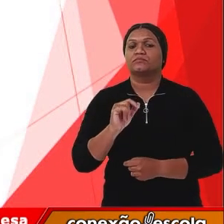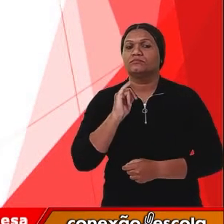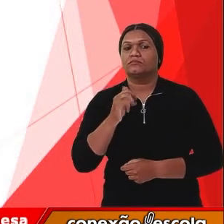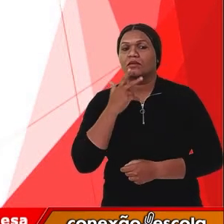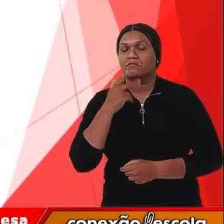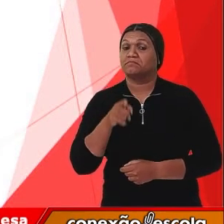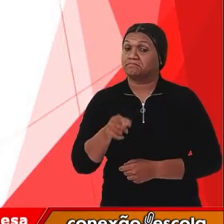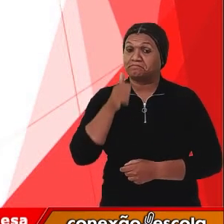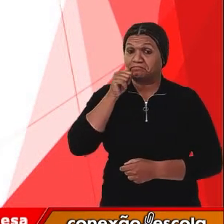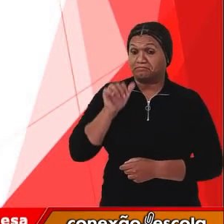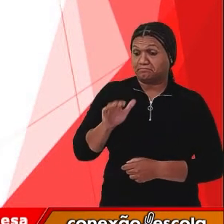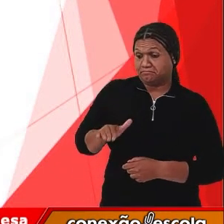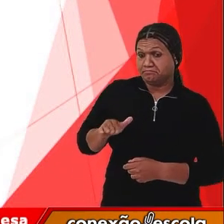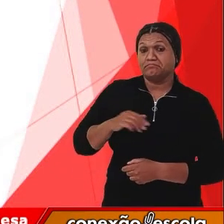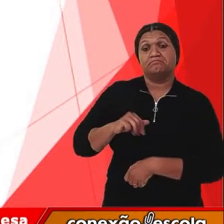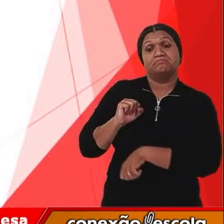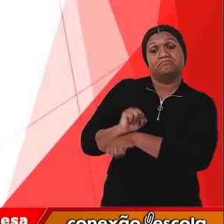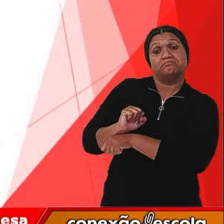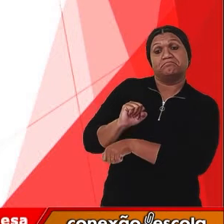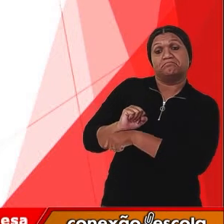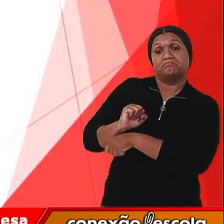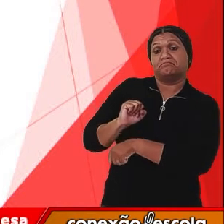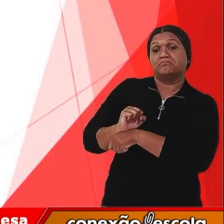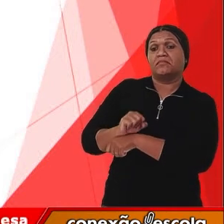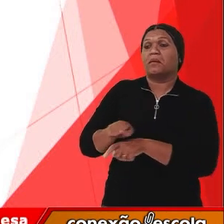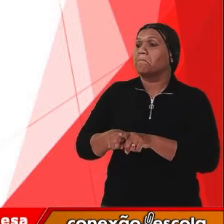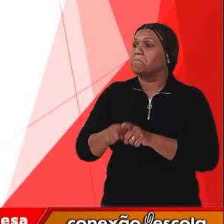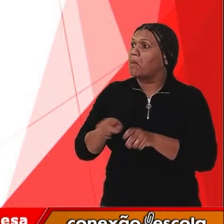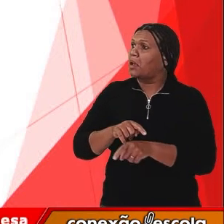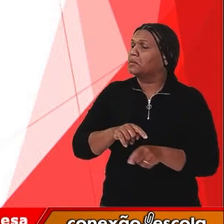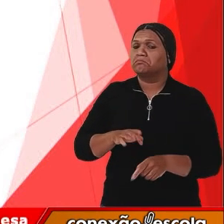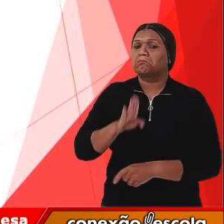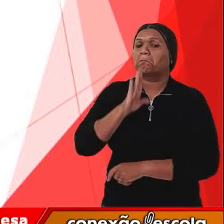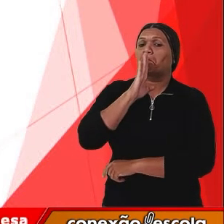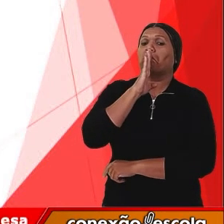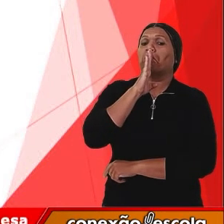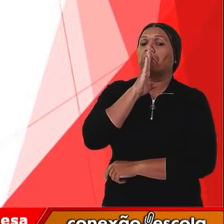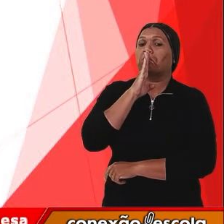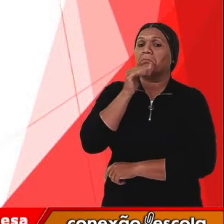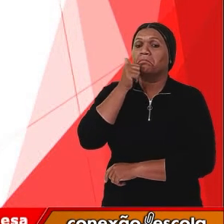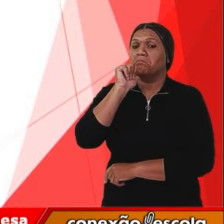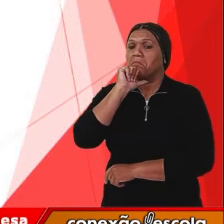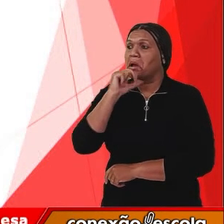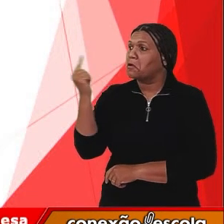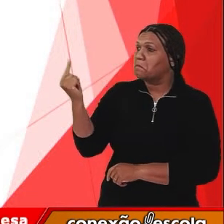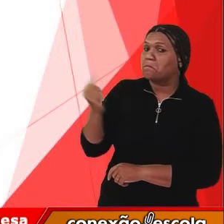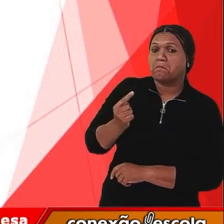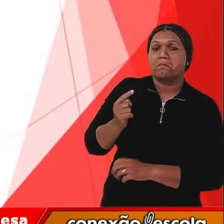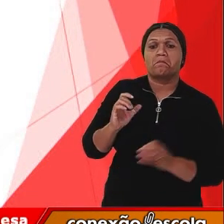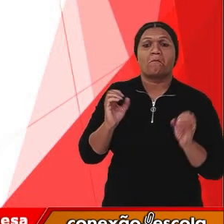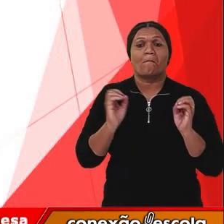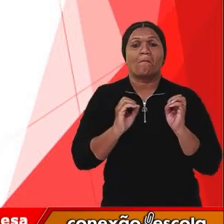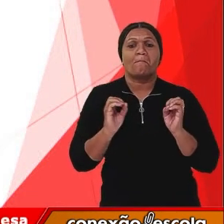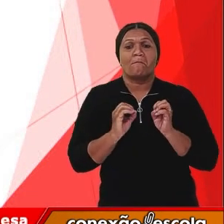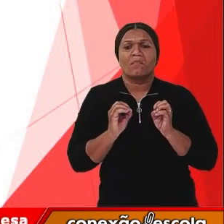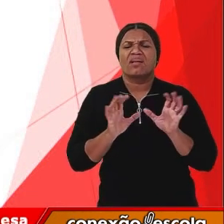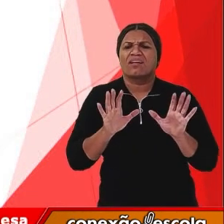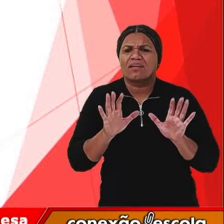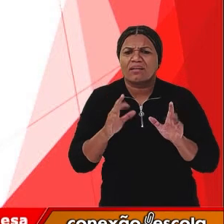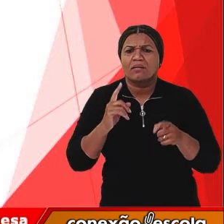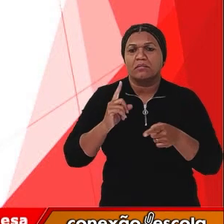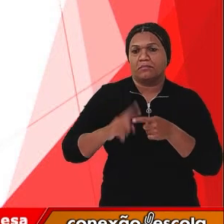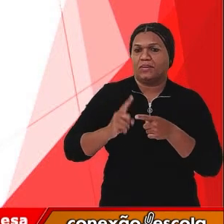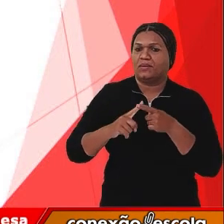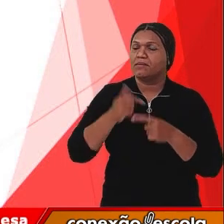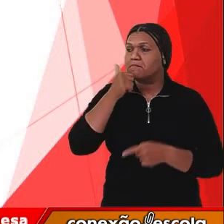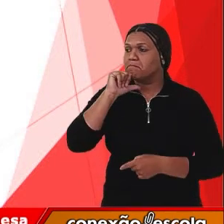reforça que a menina esperou mas foi que ficou tudo quieto Ou seja a mãe não respondeu porque